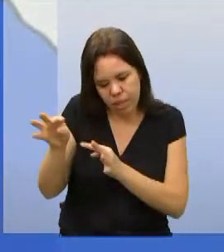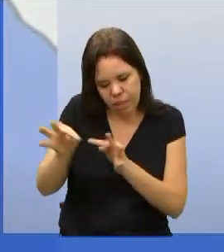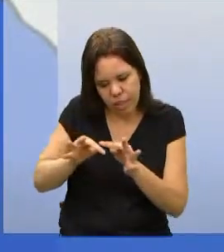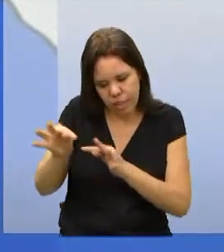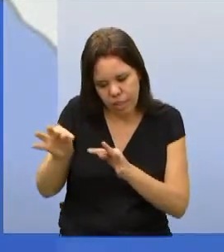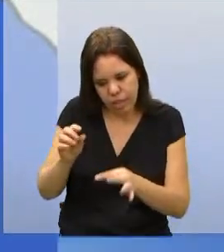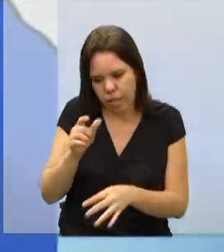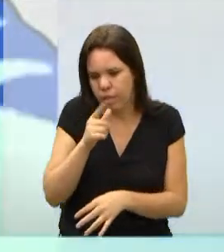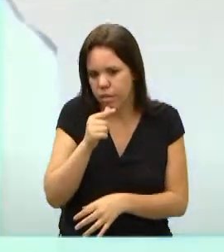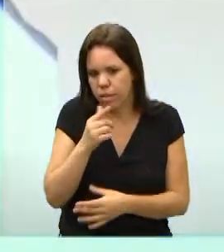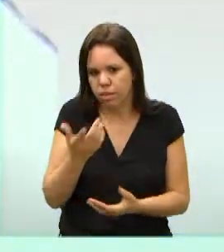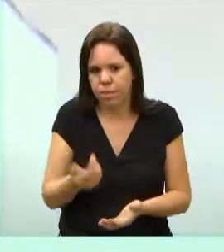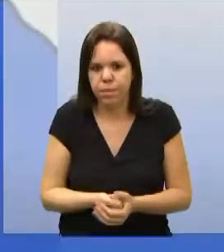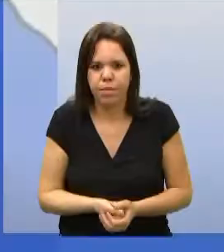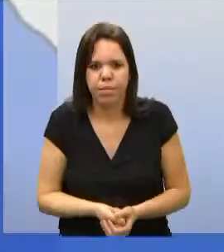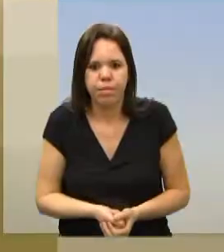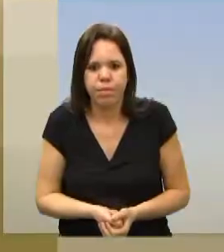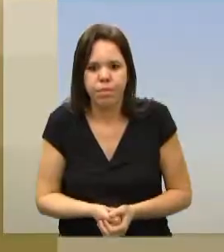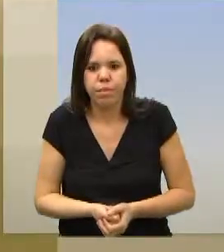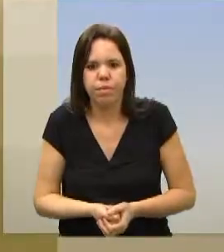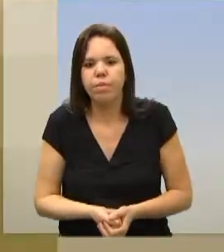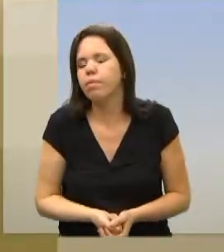de água.